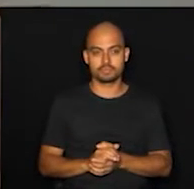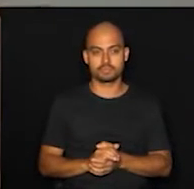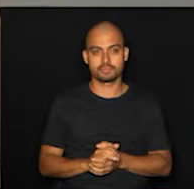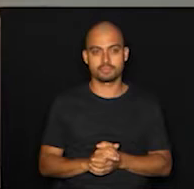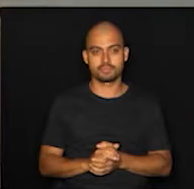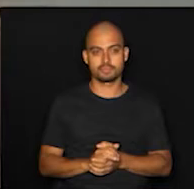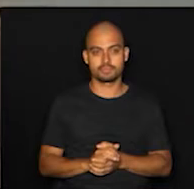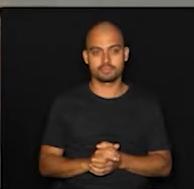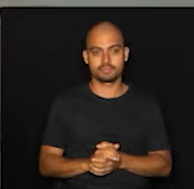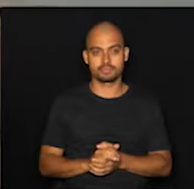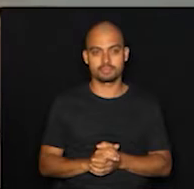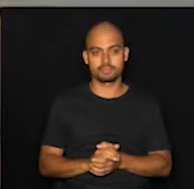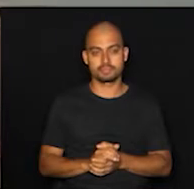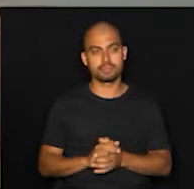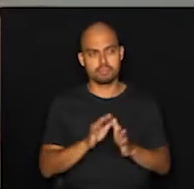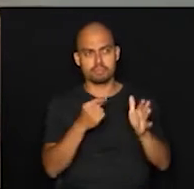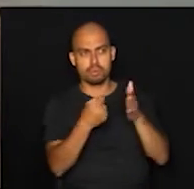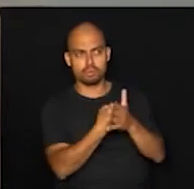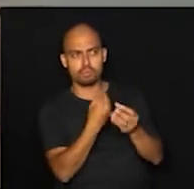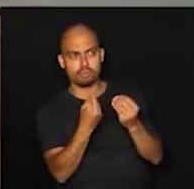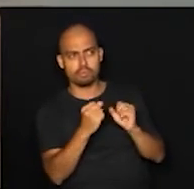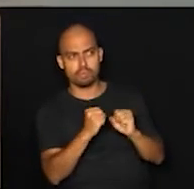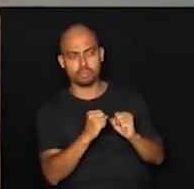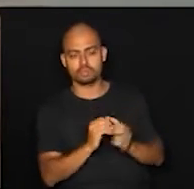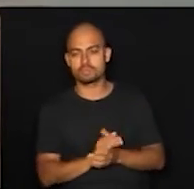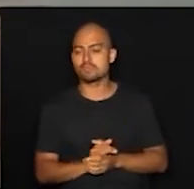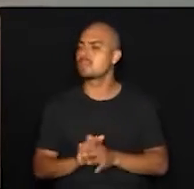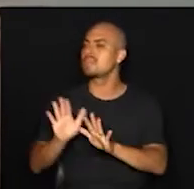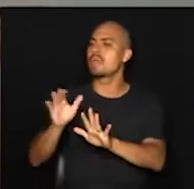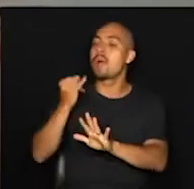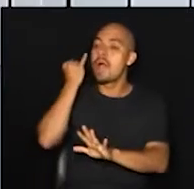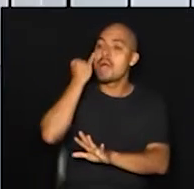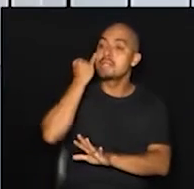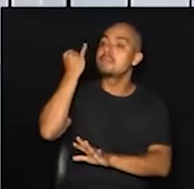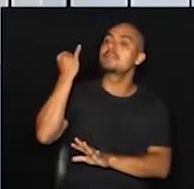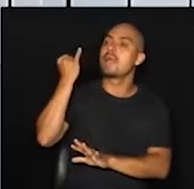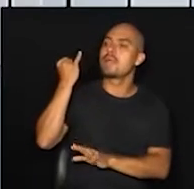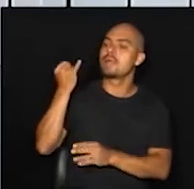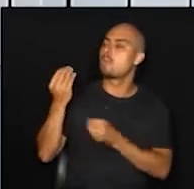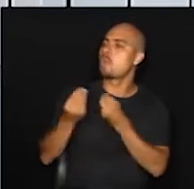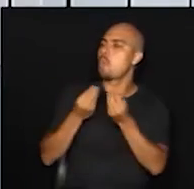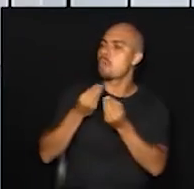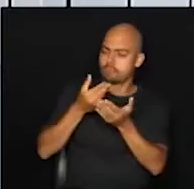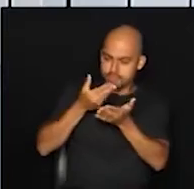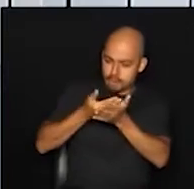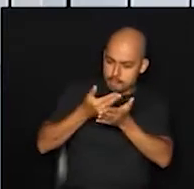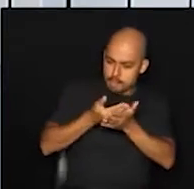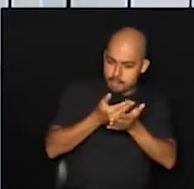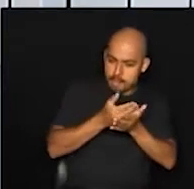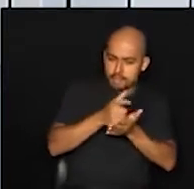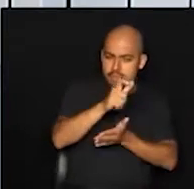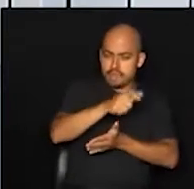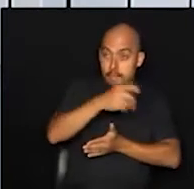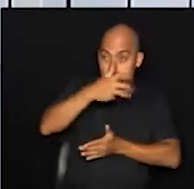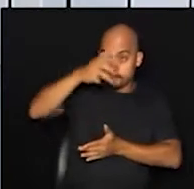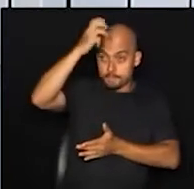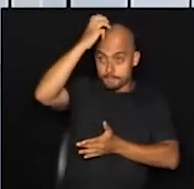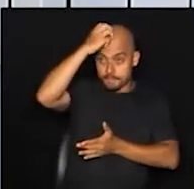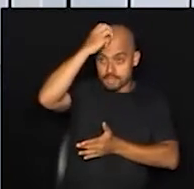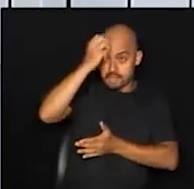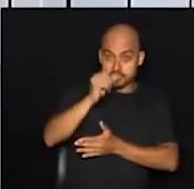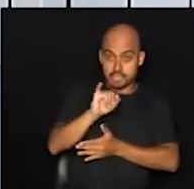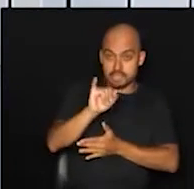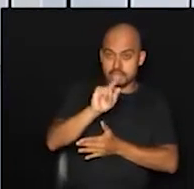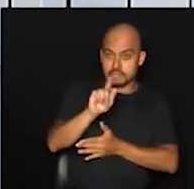Pode falar, pode perguntar. Como que surgiu a ideia de estudar essa princesa, que foi importante para a